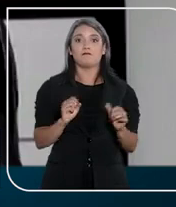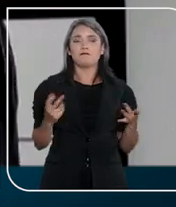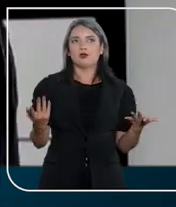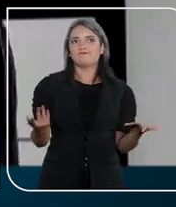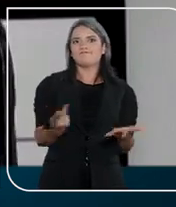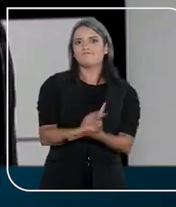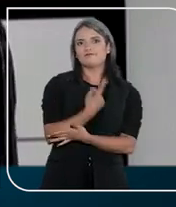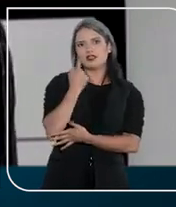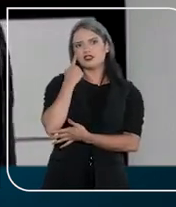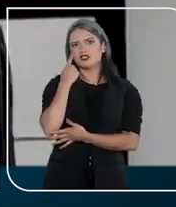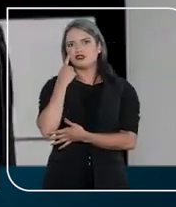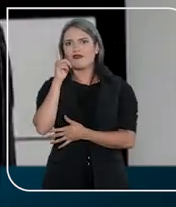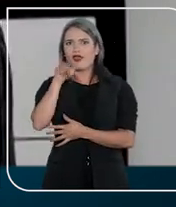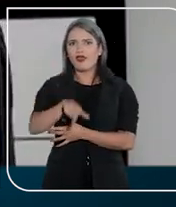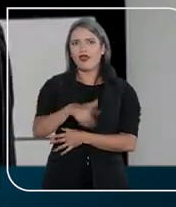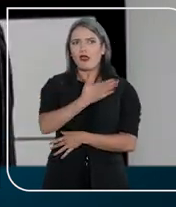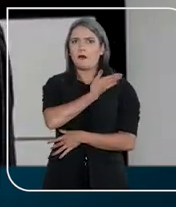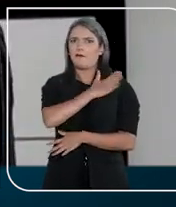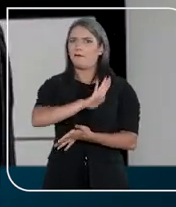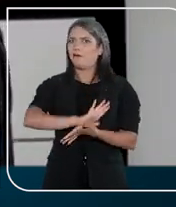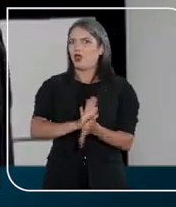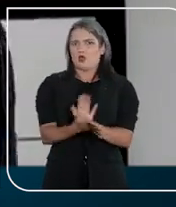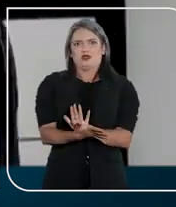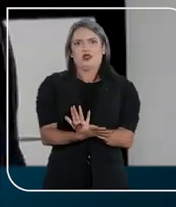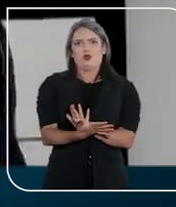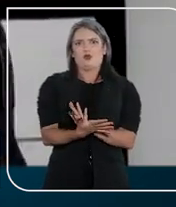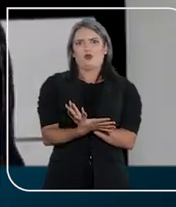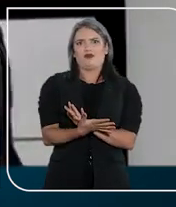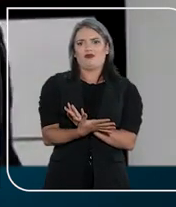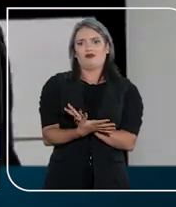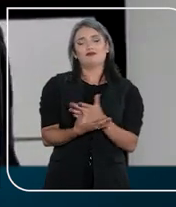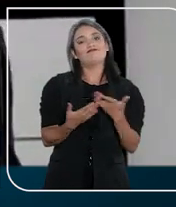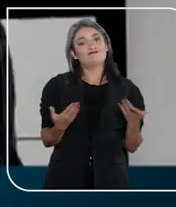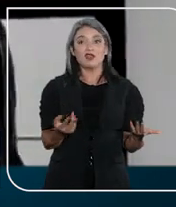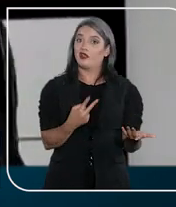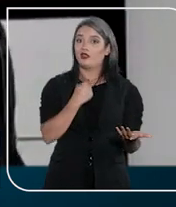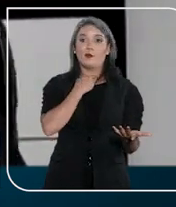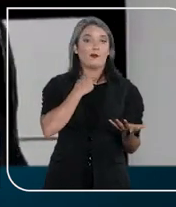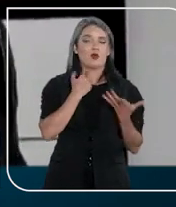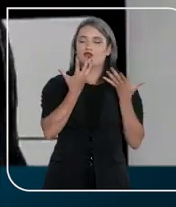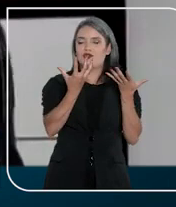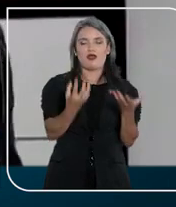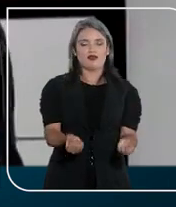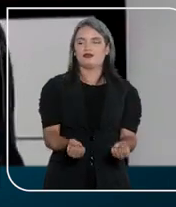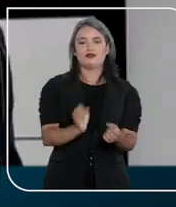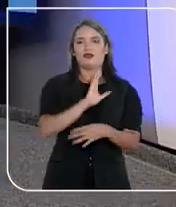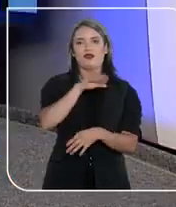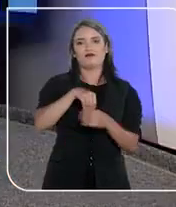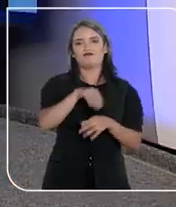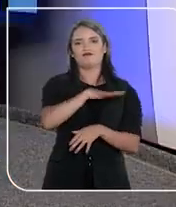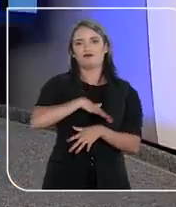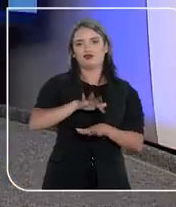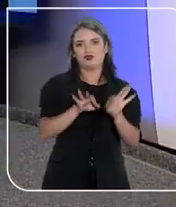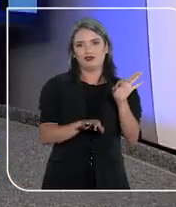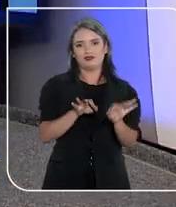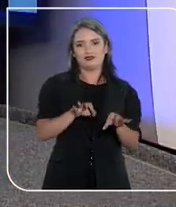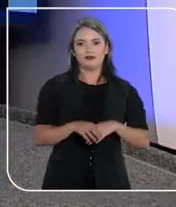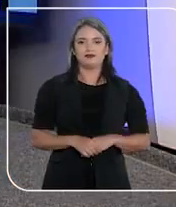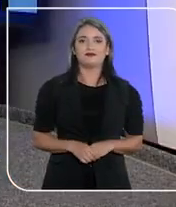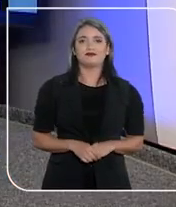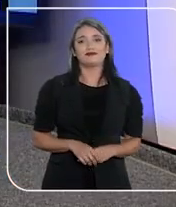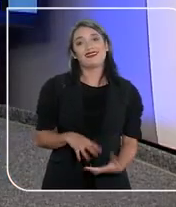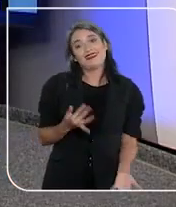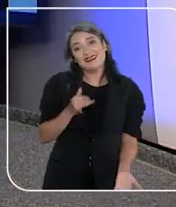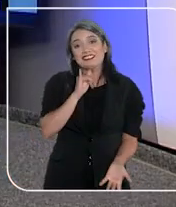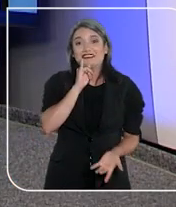vendo uma discriminação velada. E é isso que nós não podemos admitir no universo jurídico. Bom, infelizmente a gente já